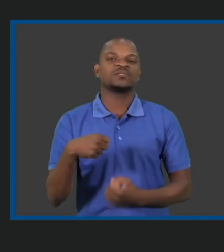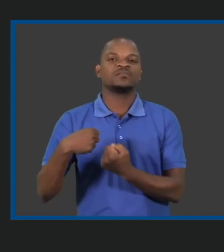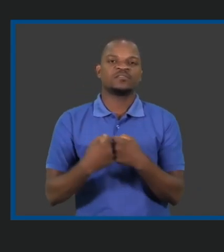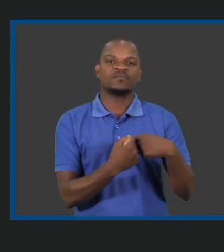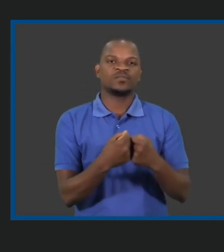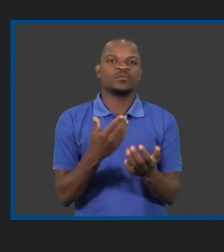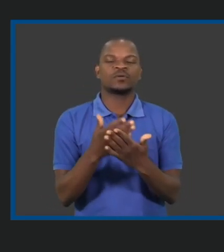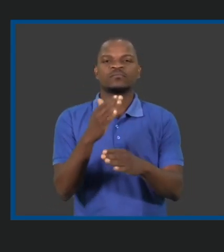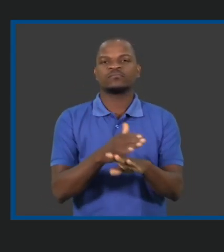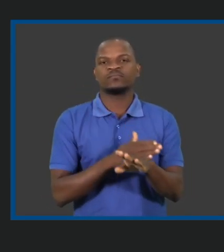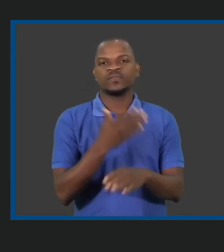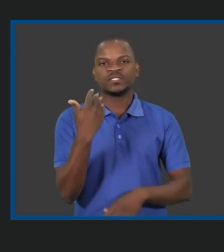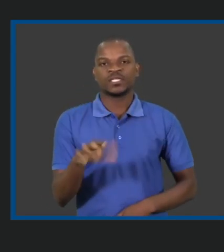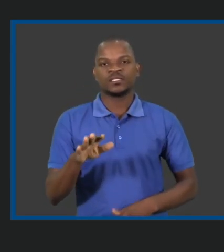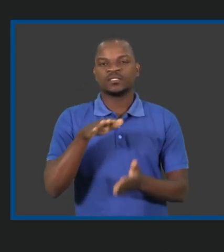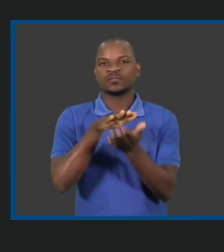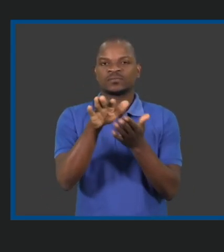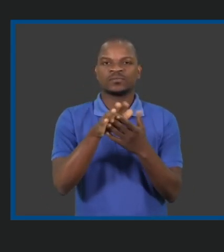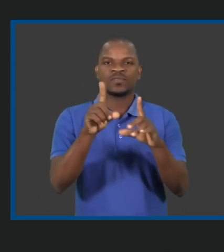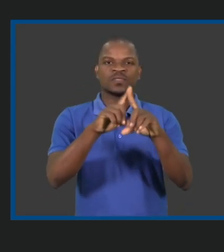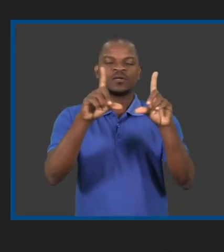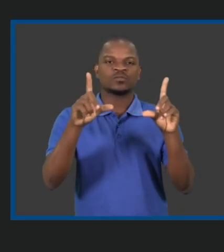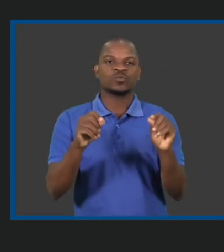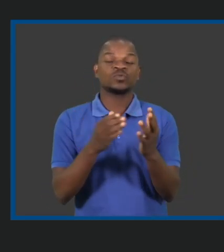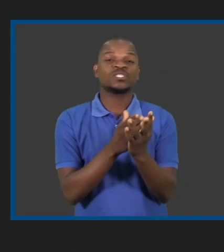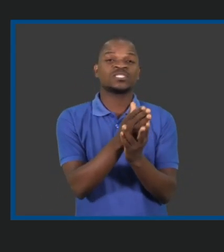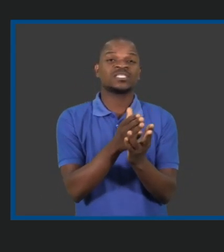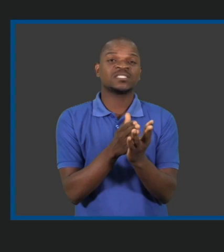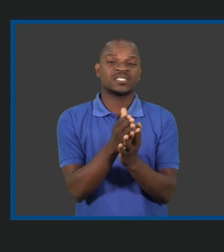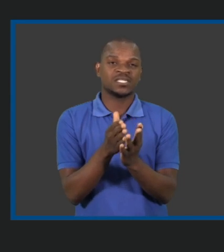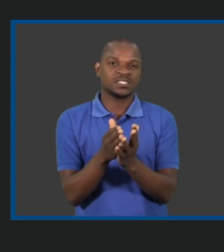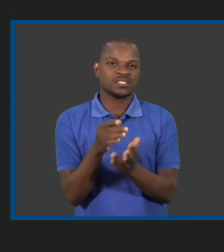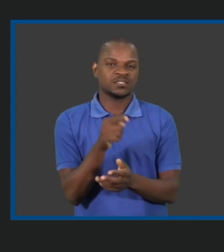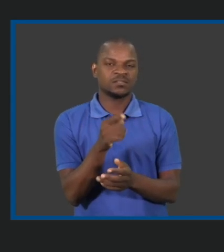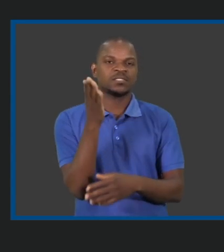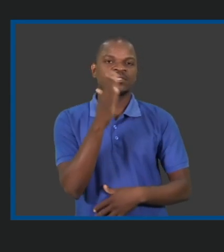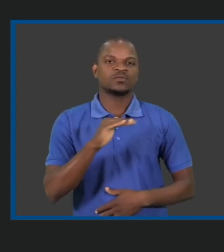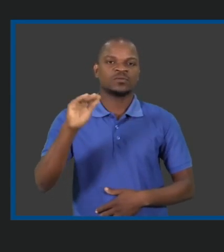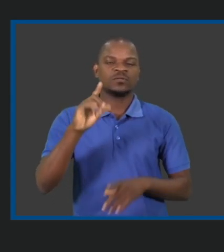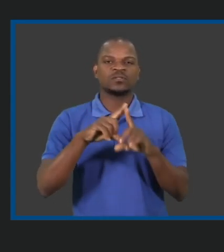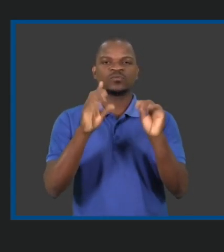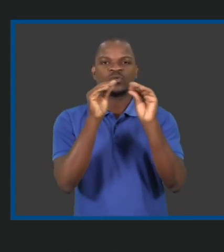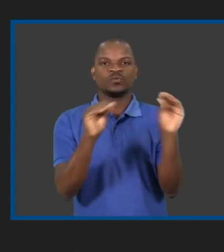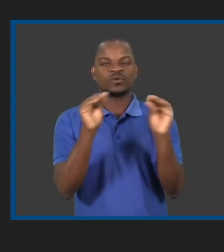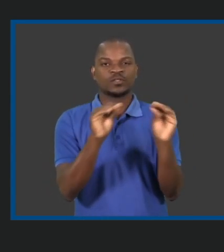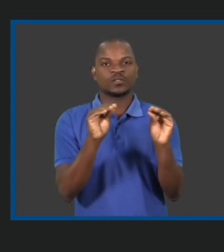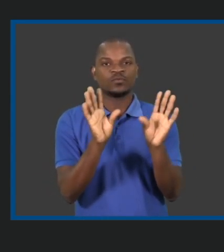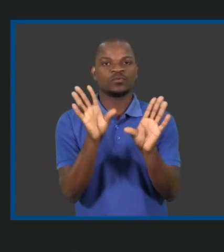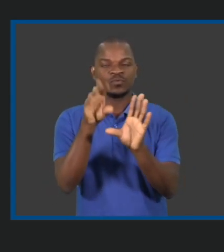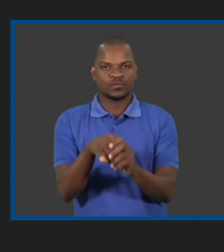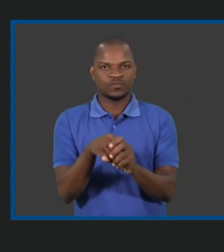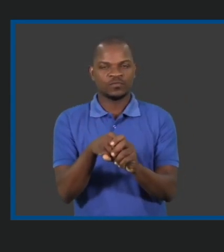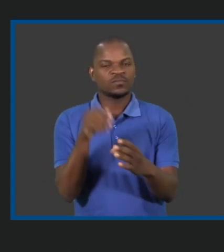uma das questões é a questão da estratégia nacional de educação